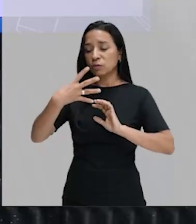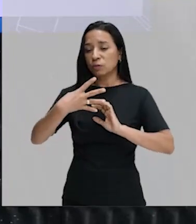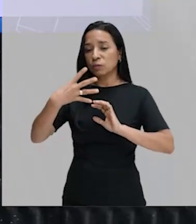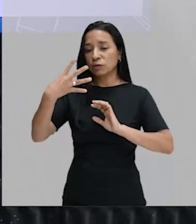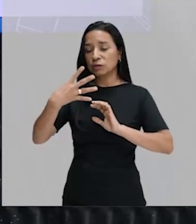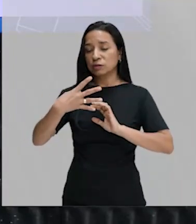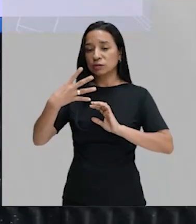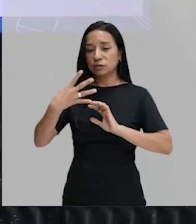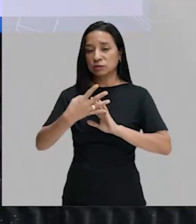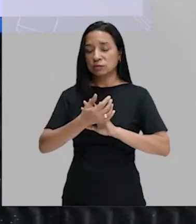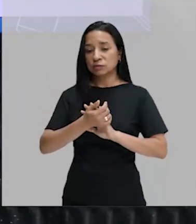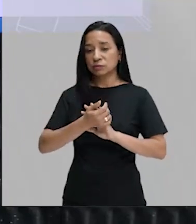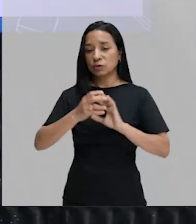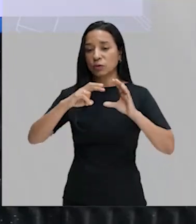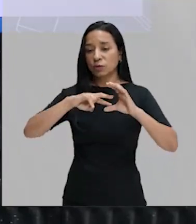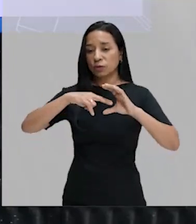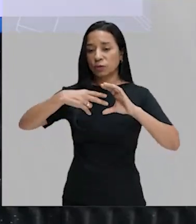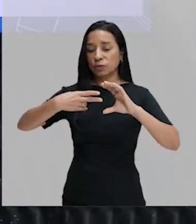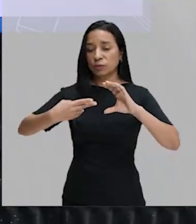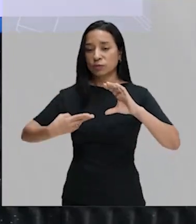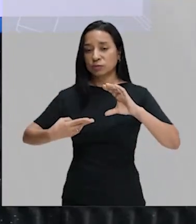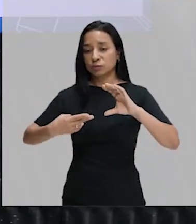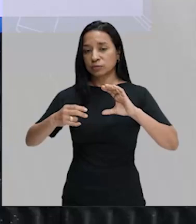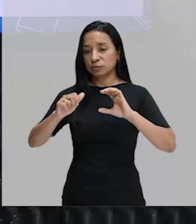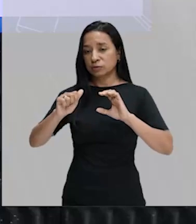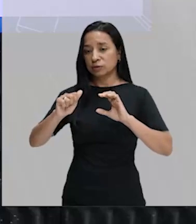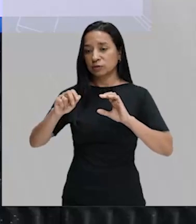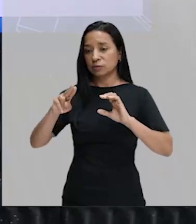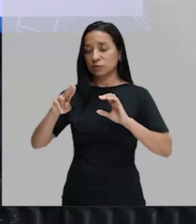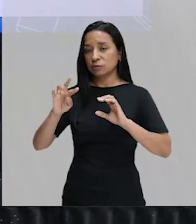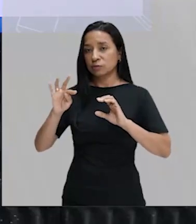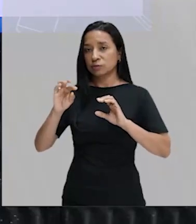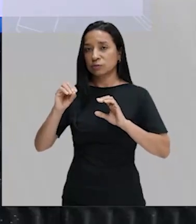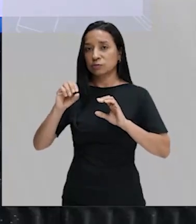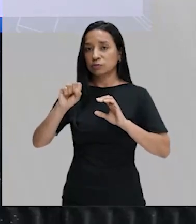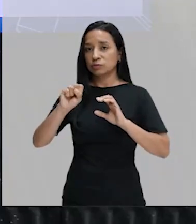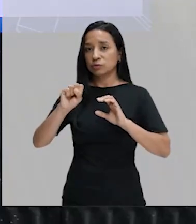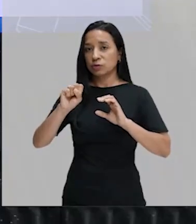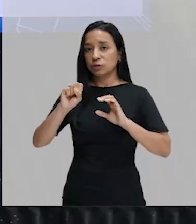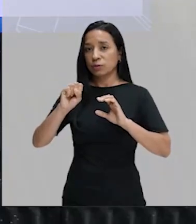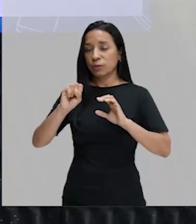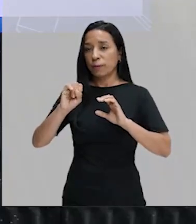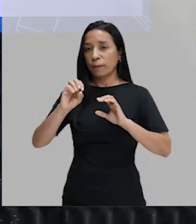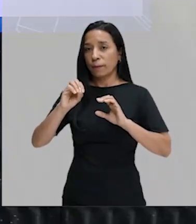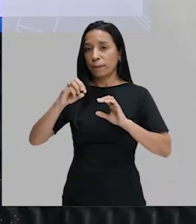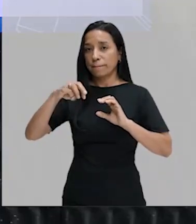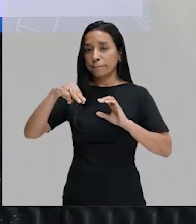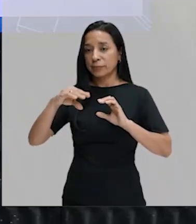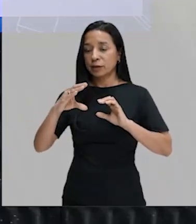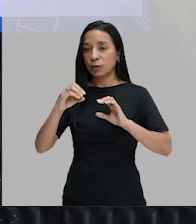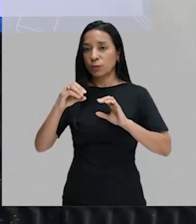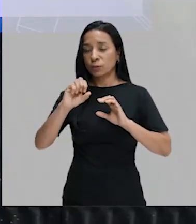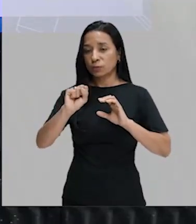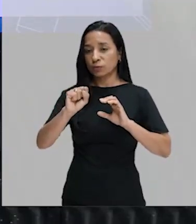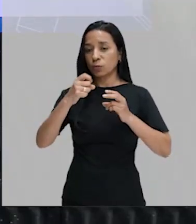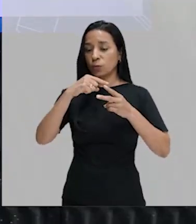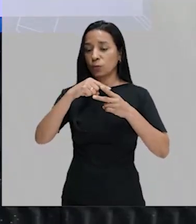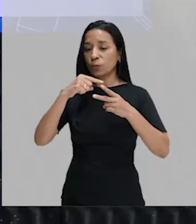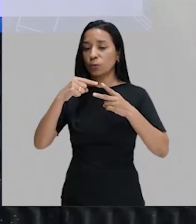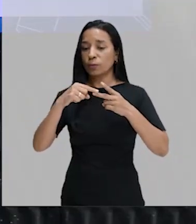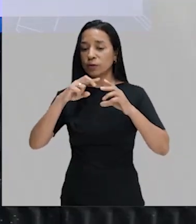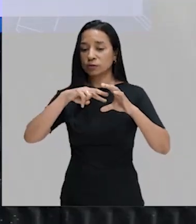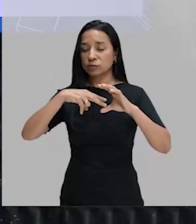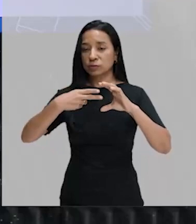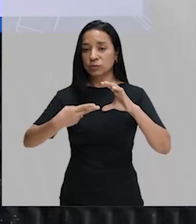autossômicos, que não são cromossomos sexuais, tá? e um par de cromossomo sexual.